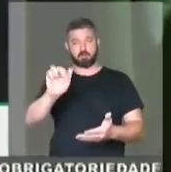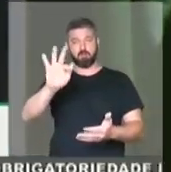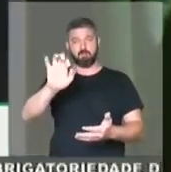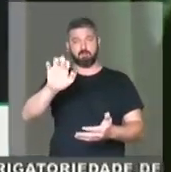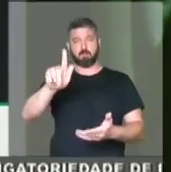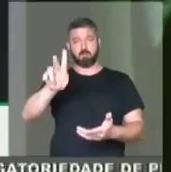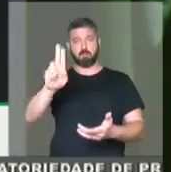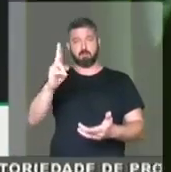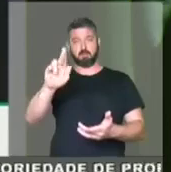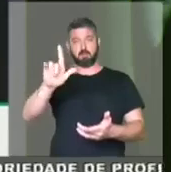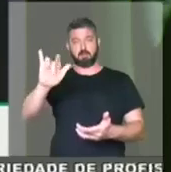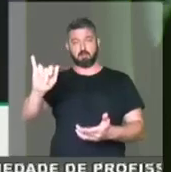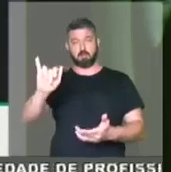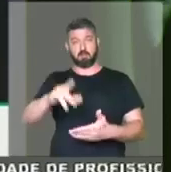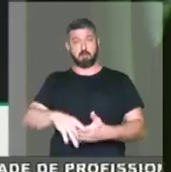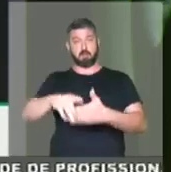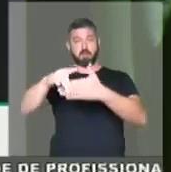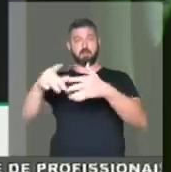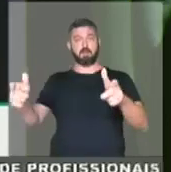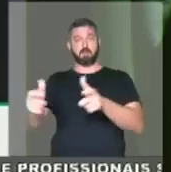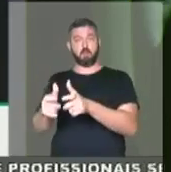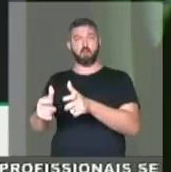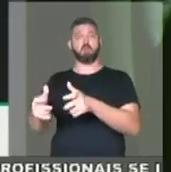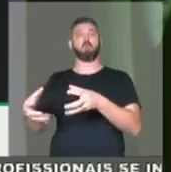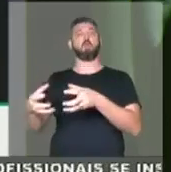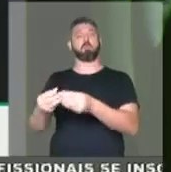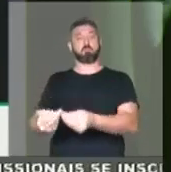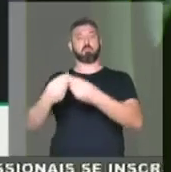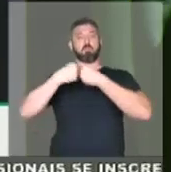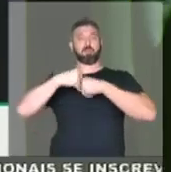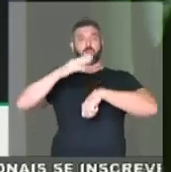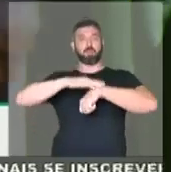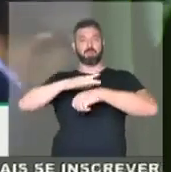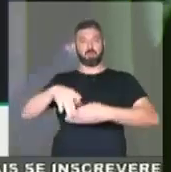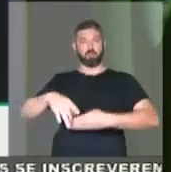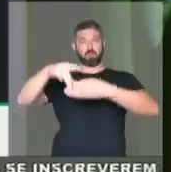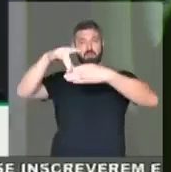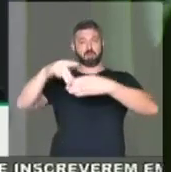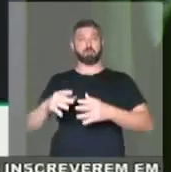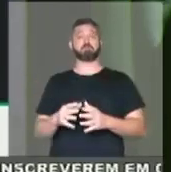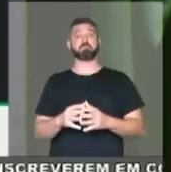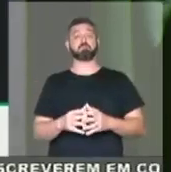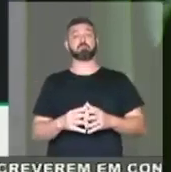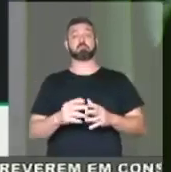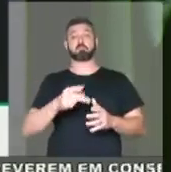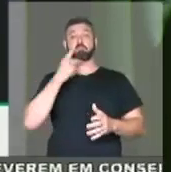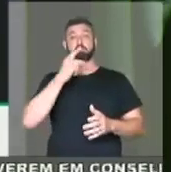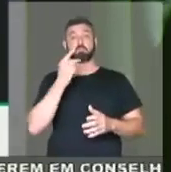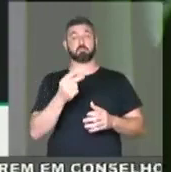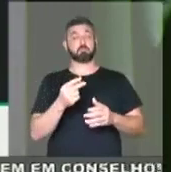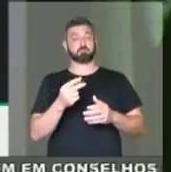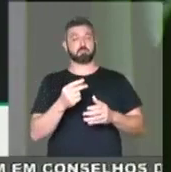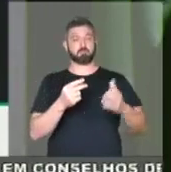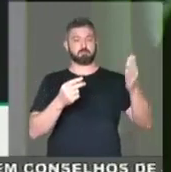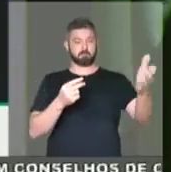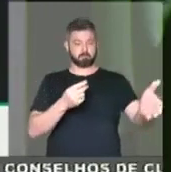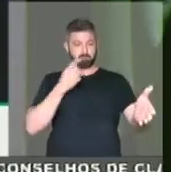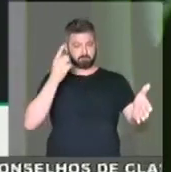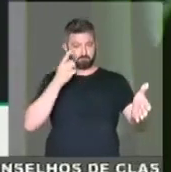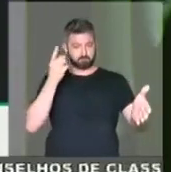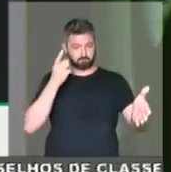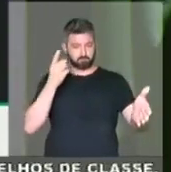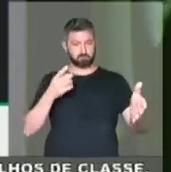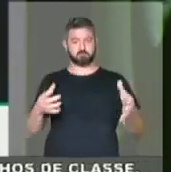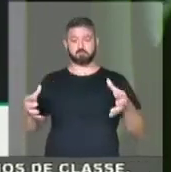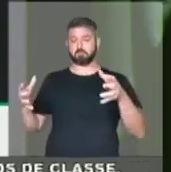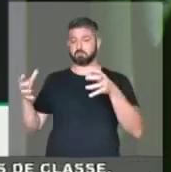líder da minoria, por ceder a possibilidade de falar nesse momento. Dizer, deputada Jandira e demais deputados da